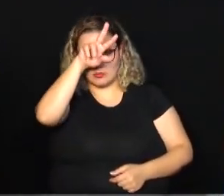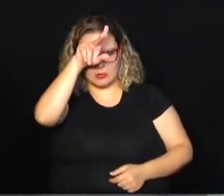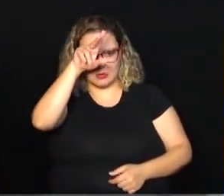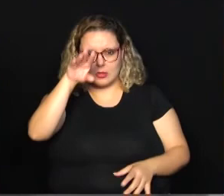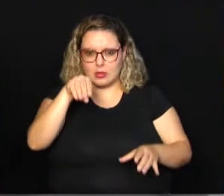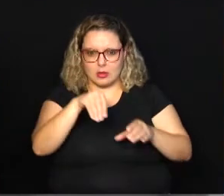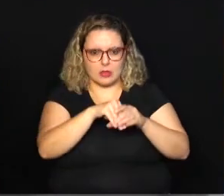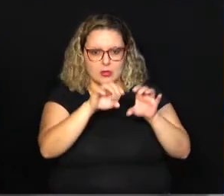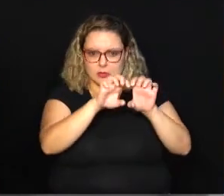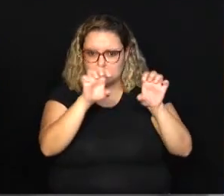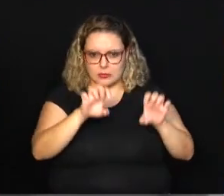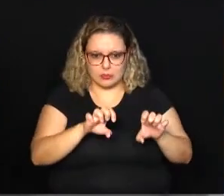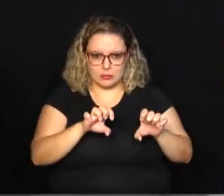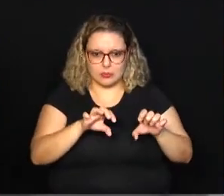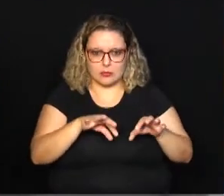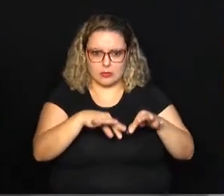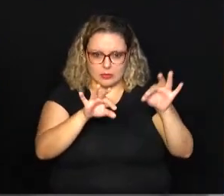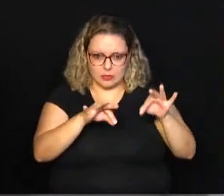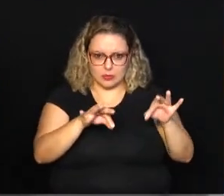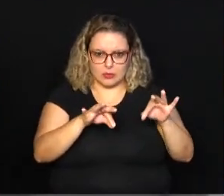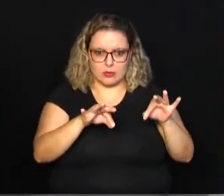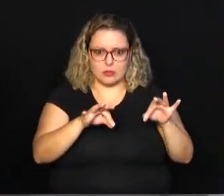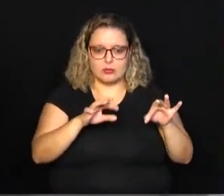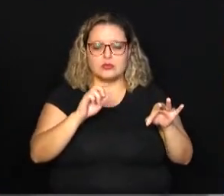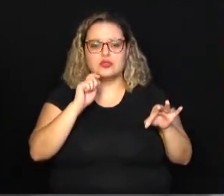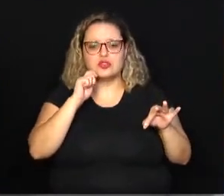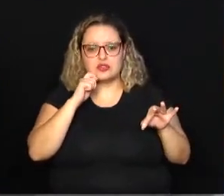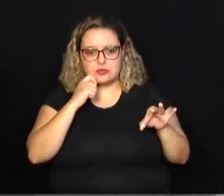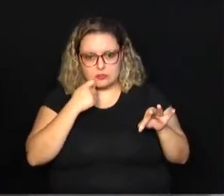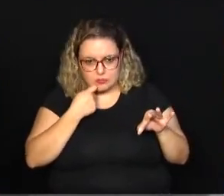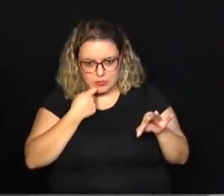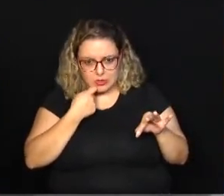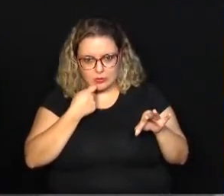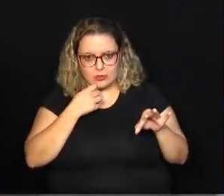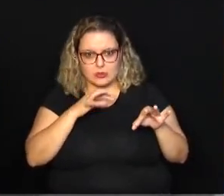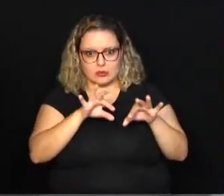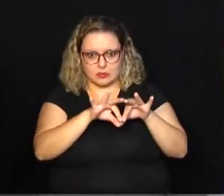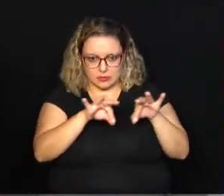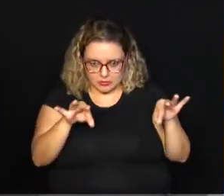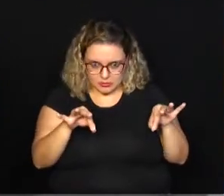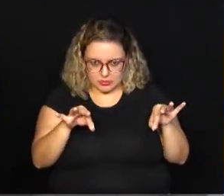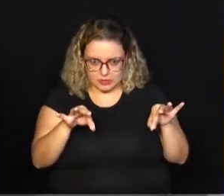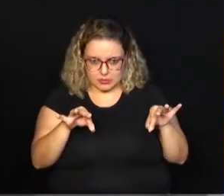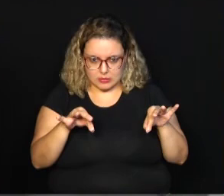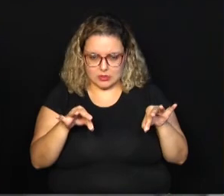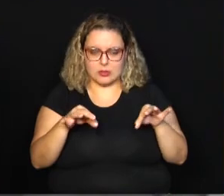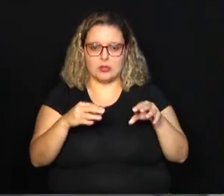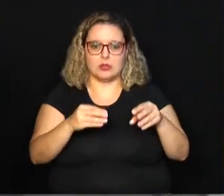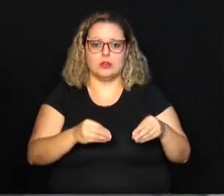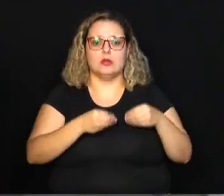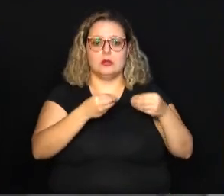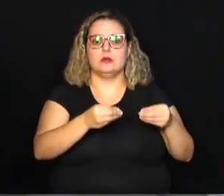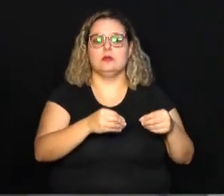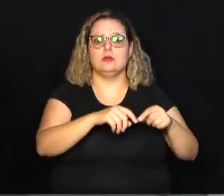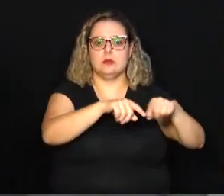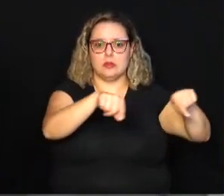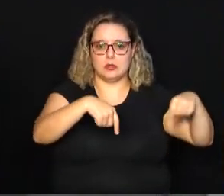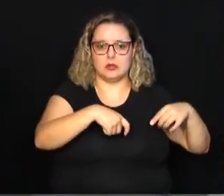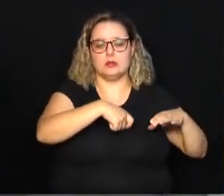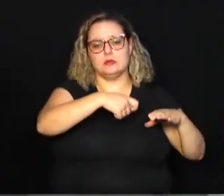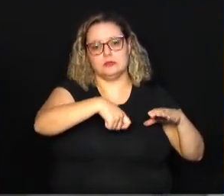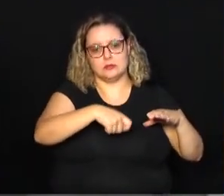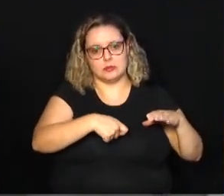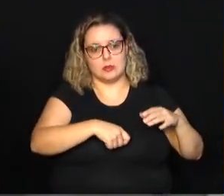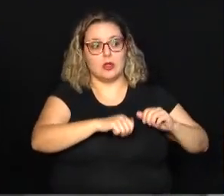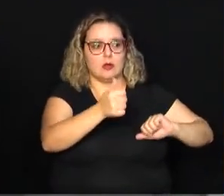uma estrutura, de um saquinho de pão que estava lacrado. Ou seja, nós disponibilizamos a cozinha para exame, para avaliar o